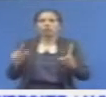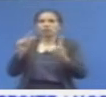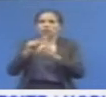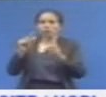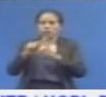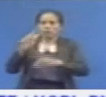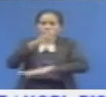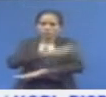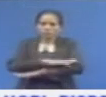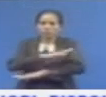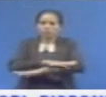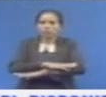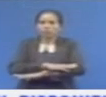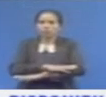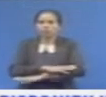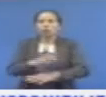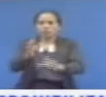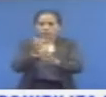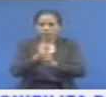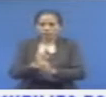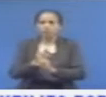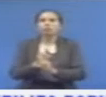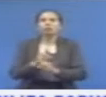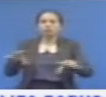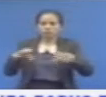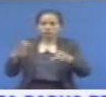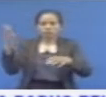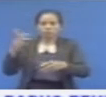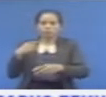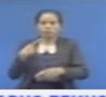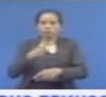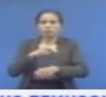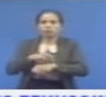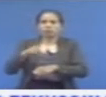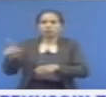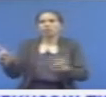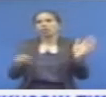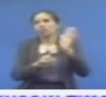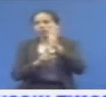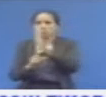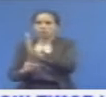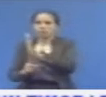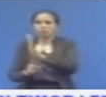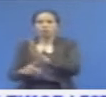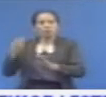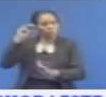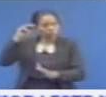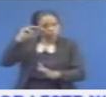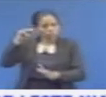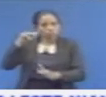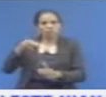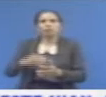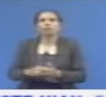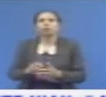mesa ilegal, no assalto ao poder e ao Parlamento Nacional, tambane não sei apresenta queixa ao Ministério Público,